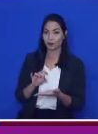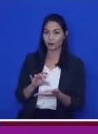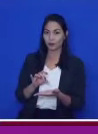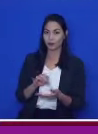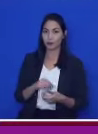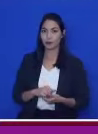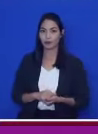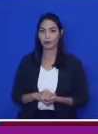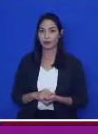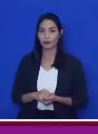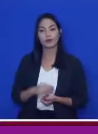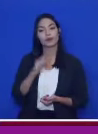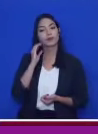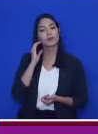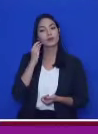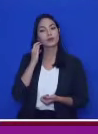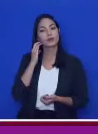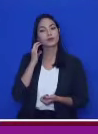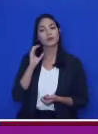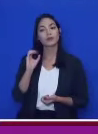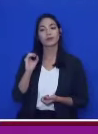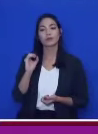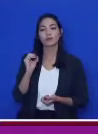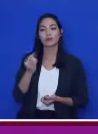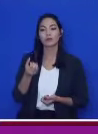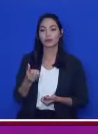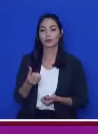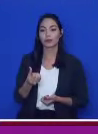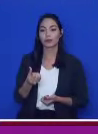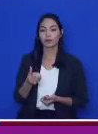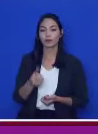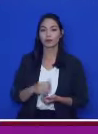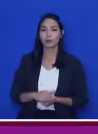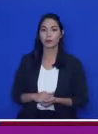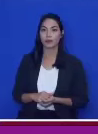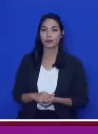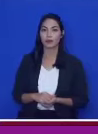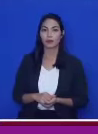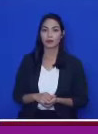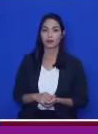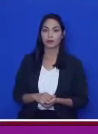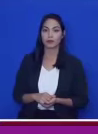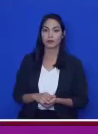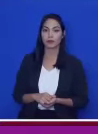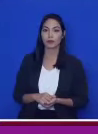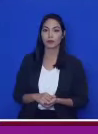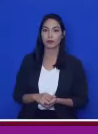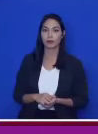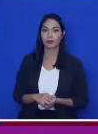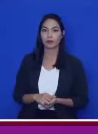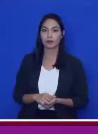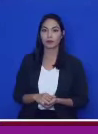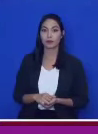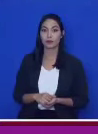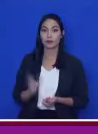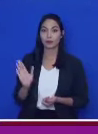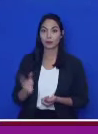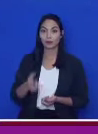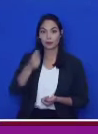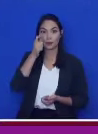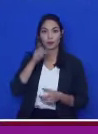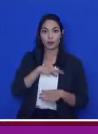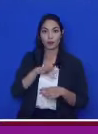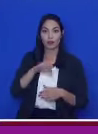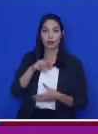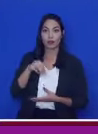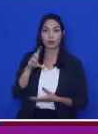Loto Fácil, bola rosa 06. Rosa 06. Já acompanhamos os